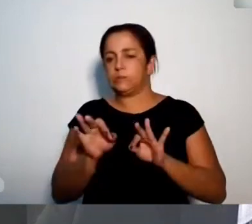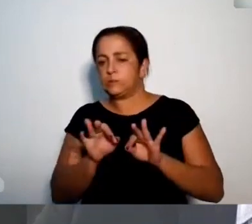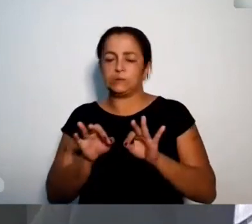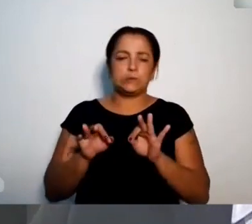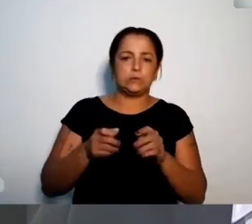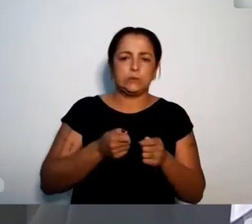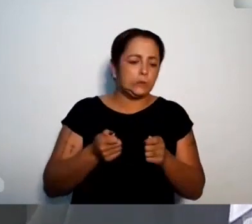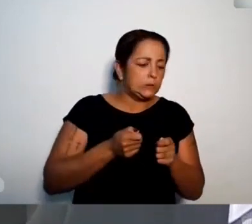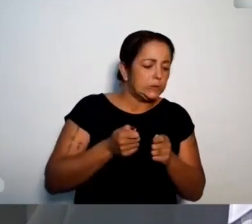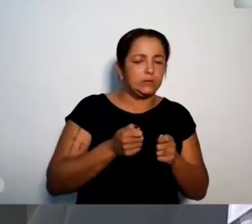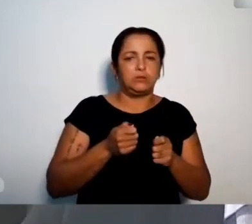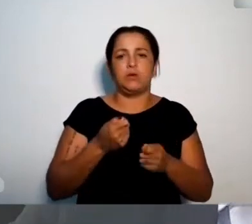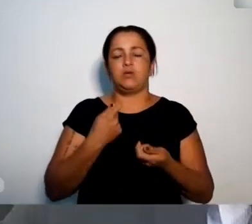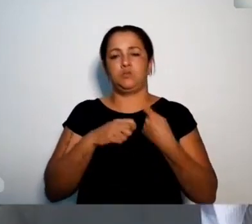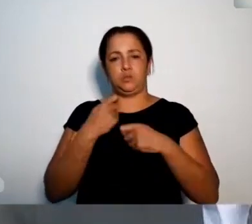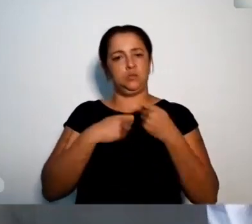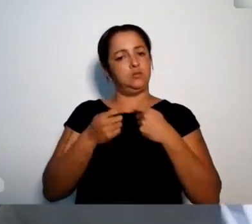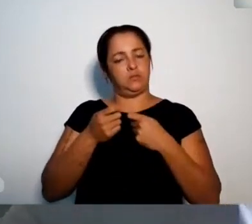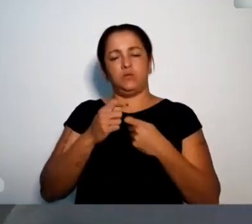administrativo